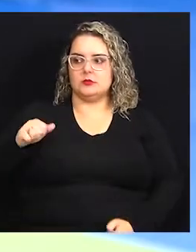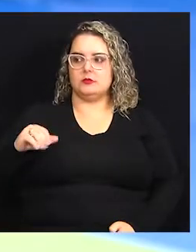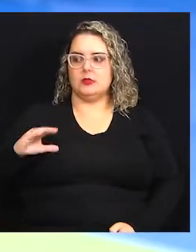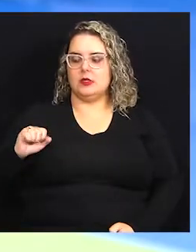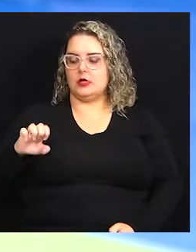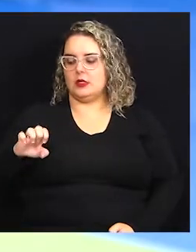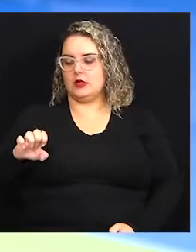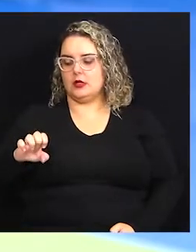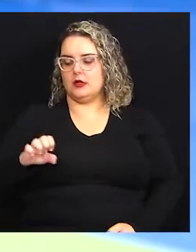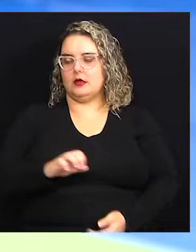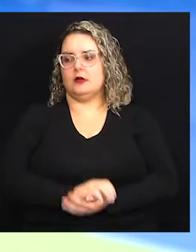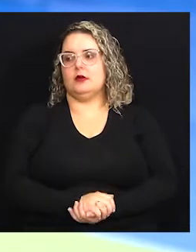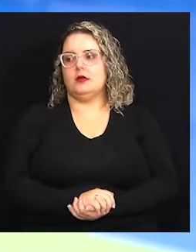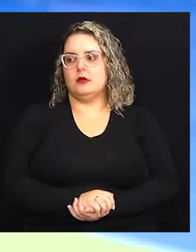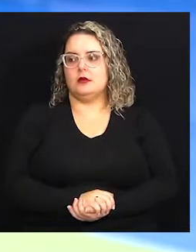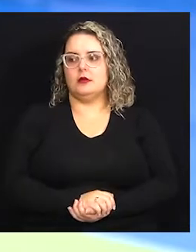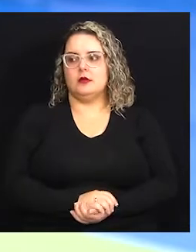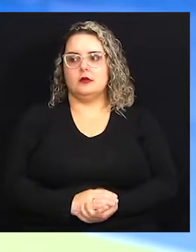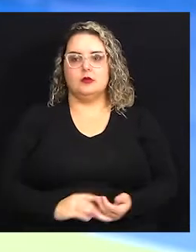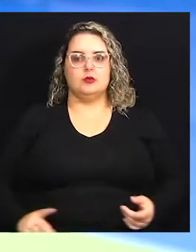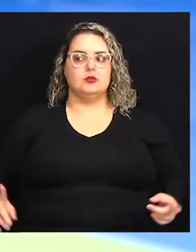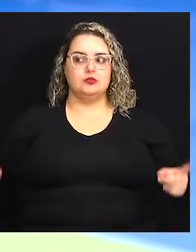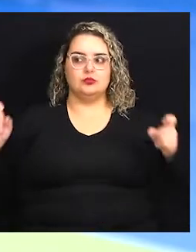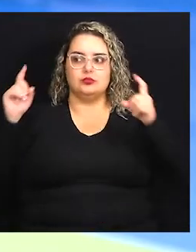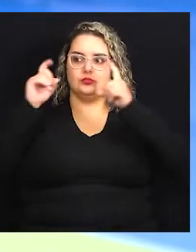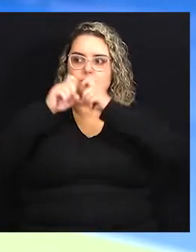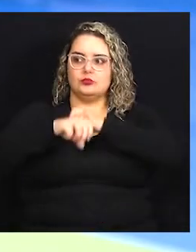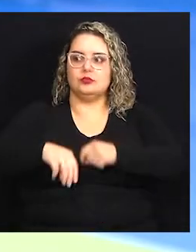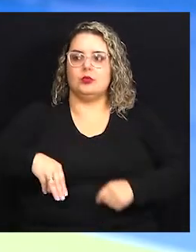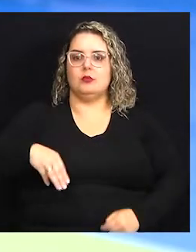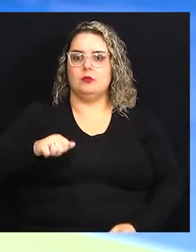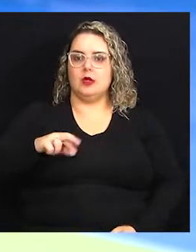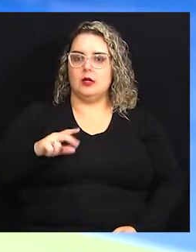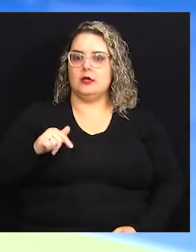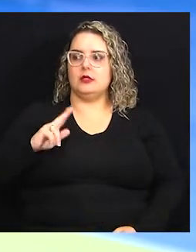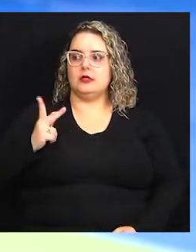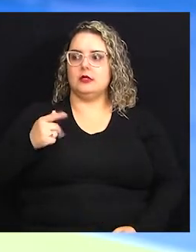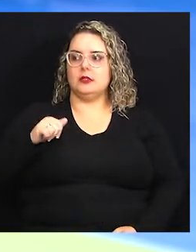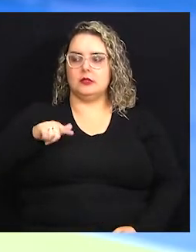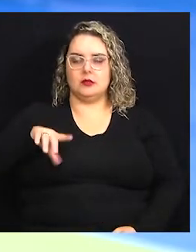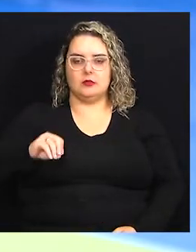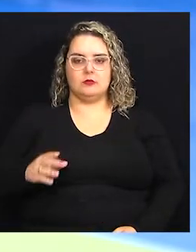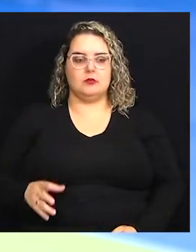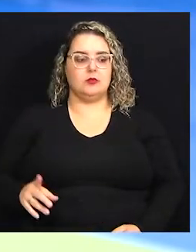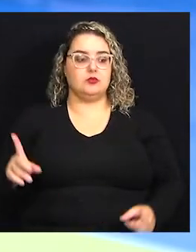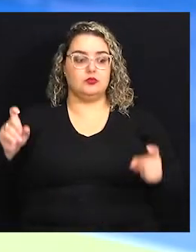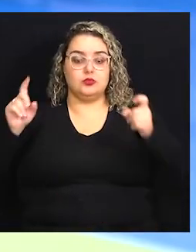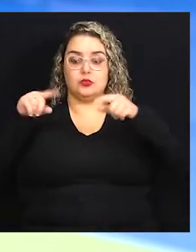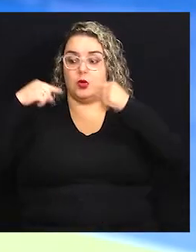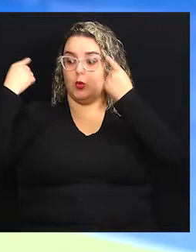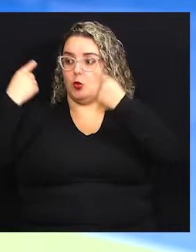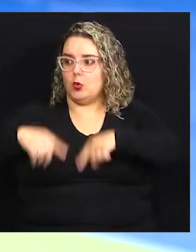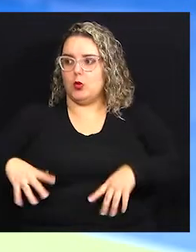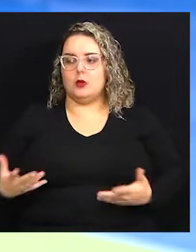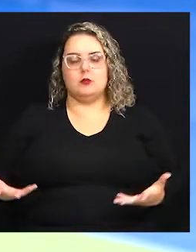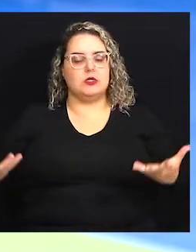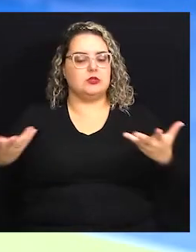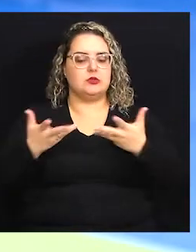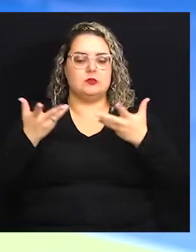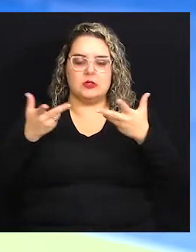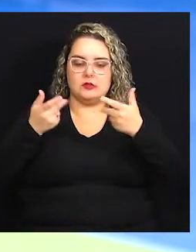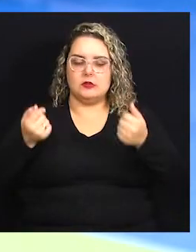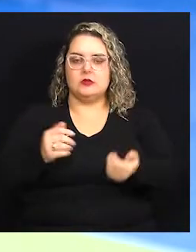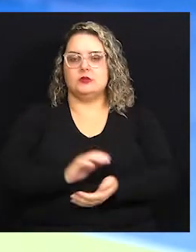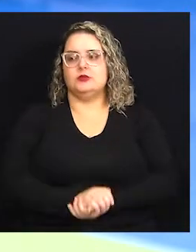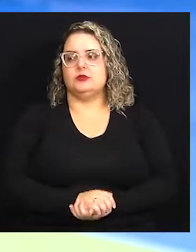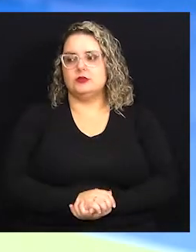depois foi um grande desafio trabalhar no Maranhão Vôlei. Foi um grande desafio, mas foi uma coisa muito maravilhosa,